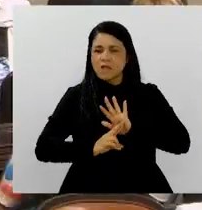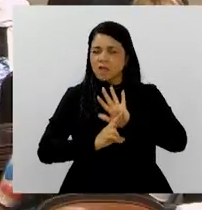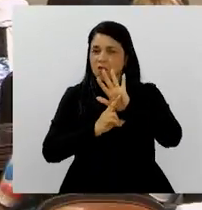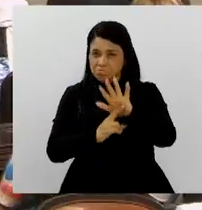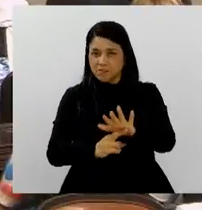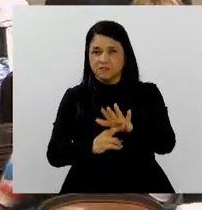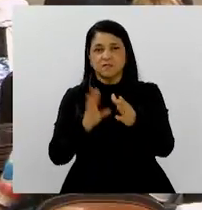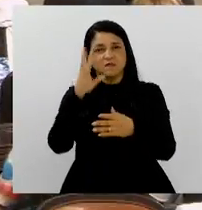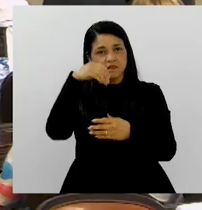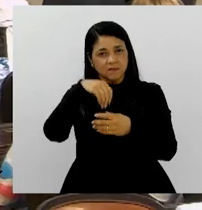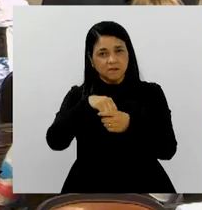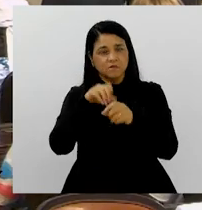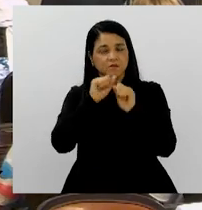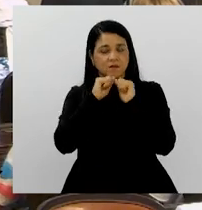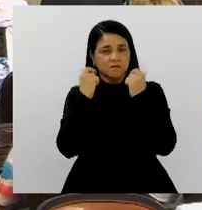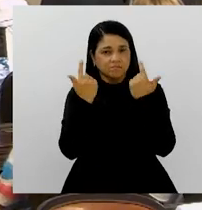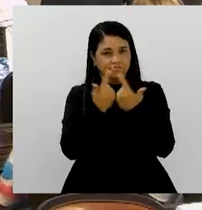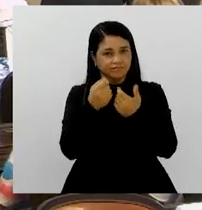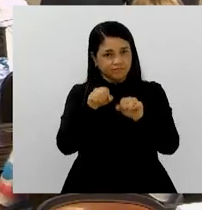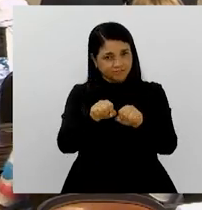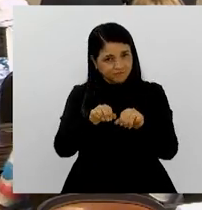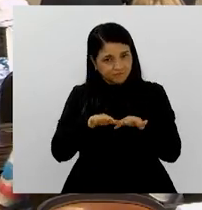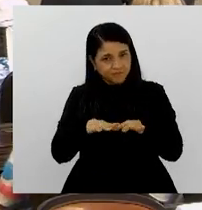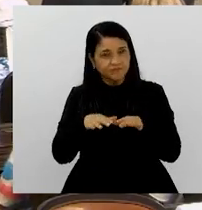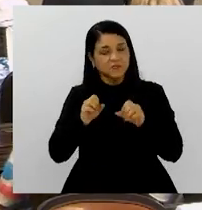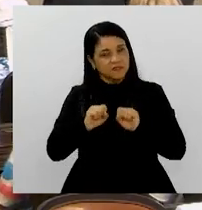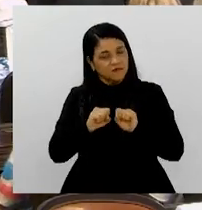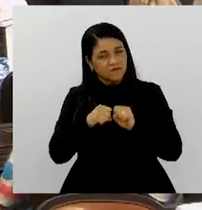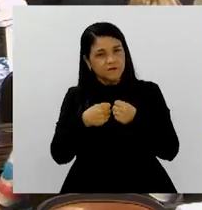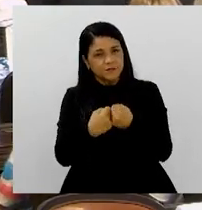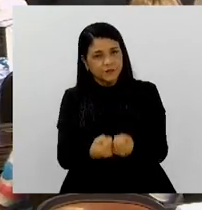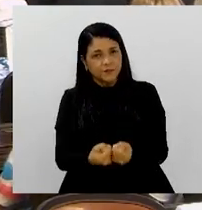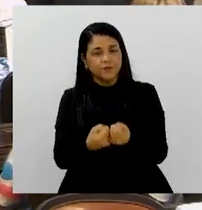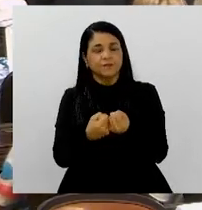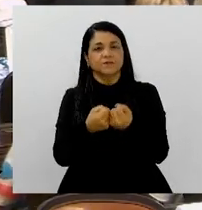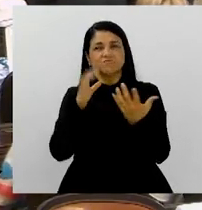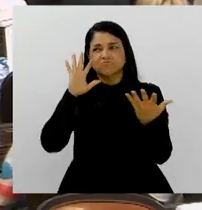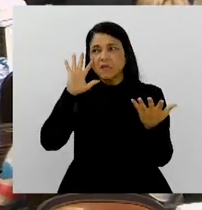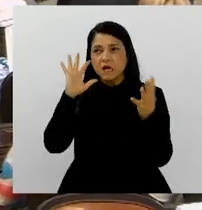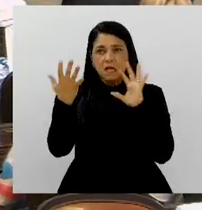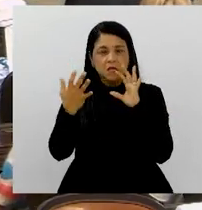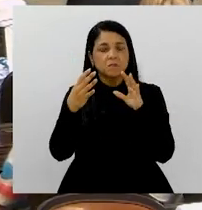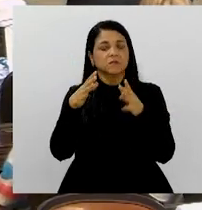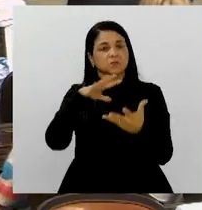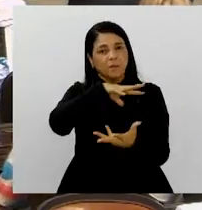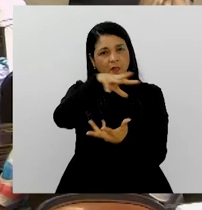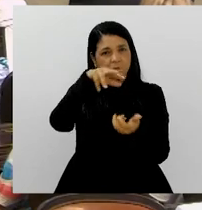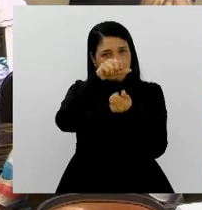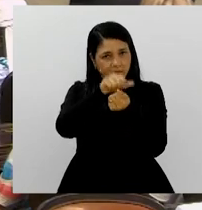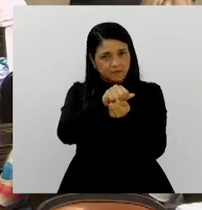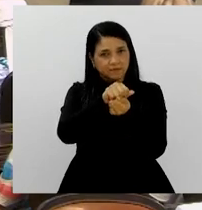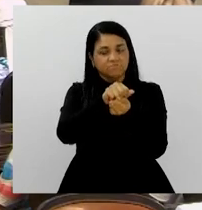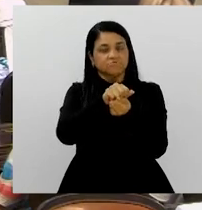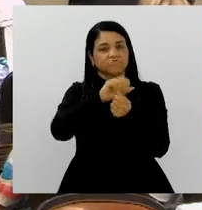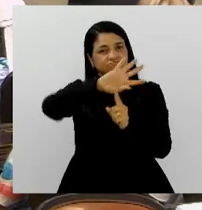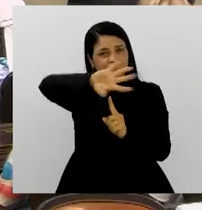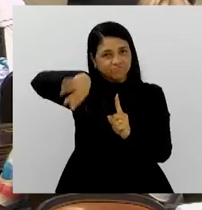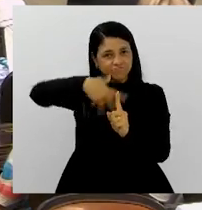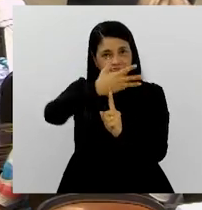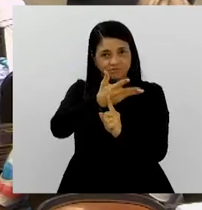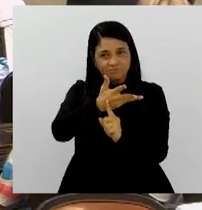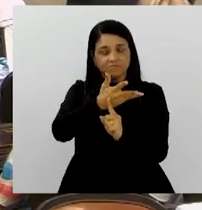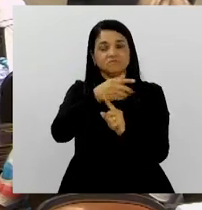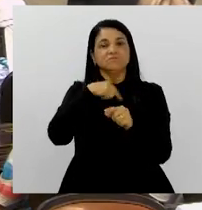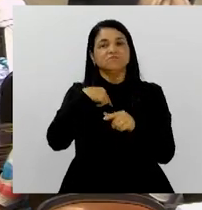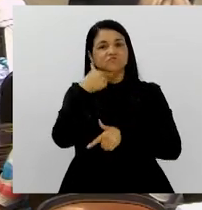Assembleia Legislativa, um defensor da questão climática, do meio ambiente, dos trabalhadores e das